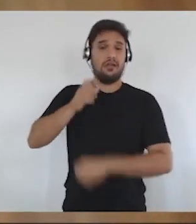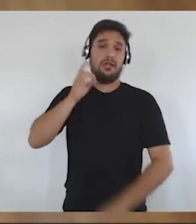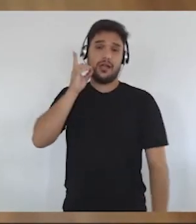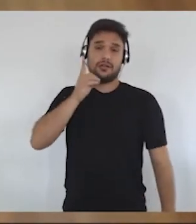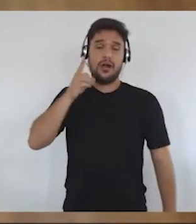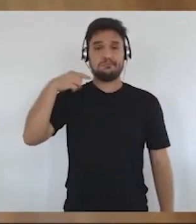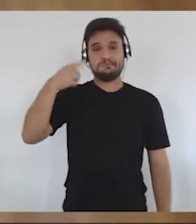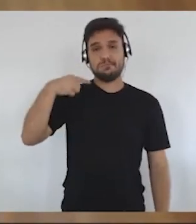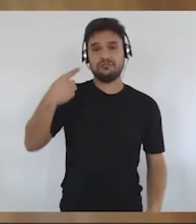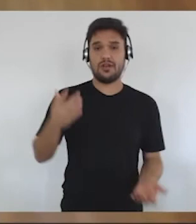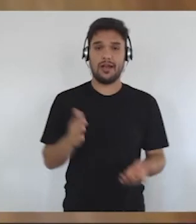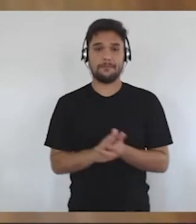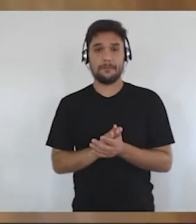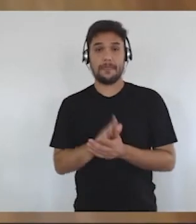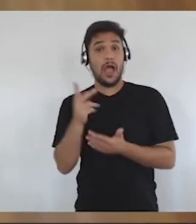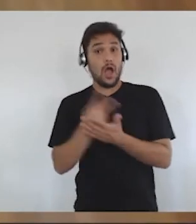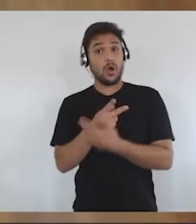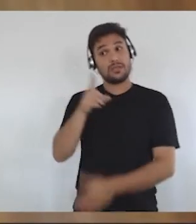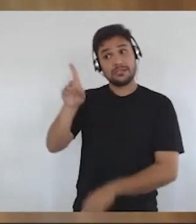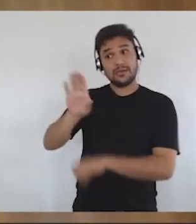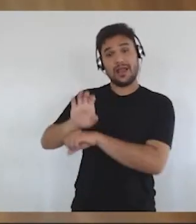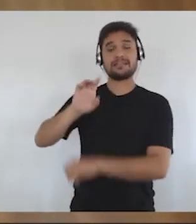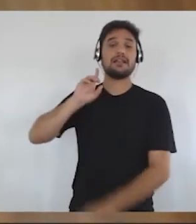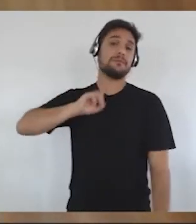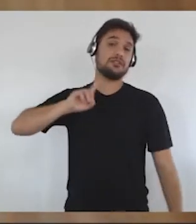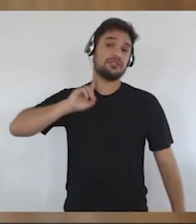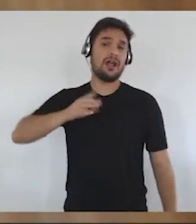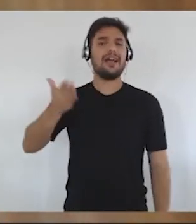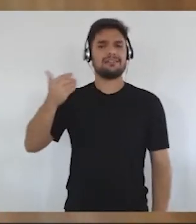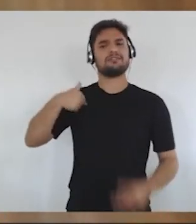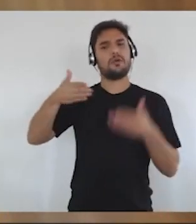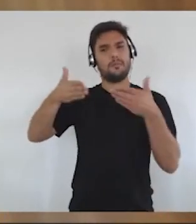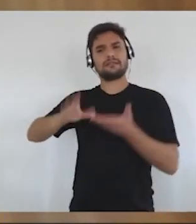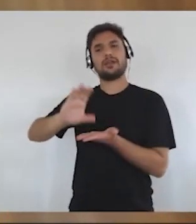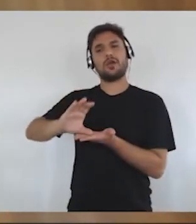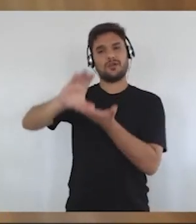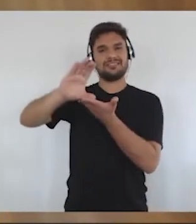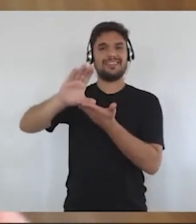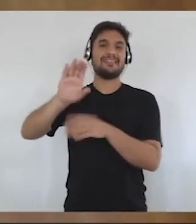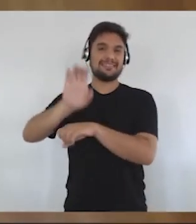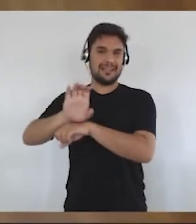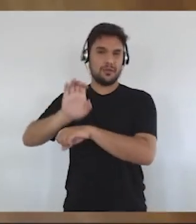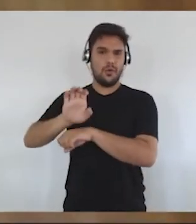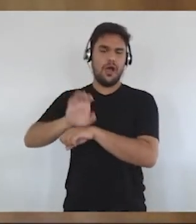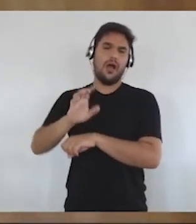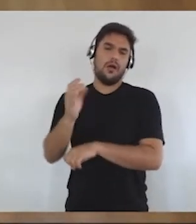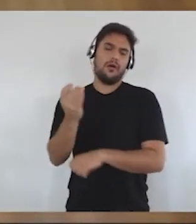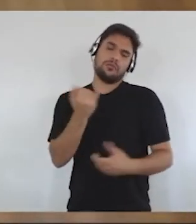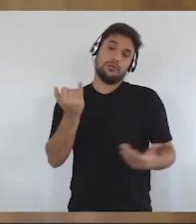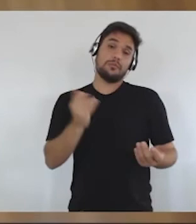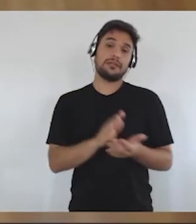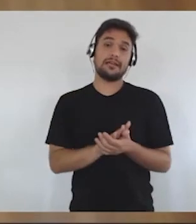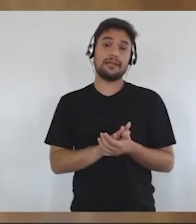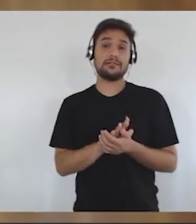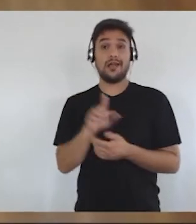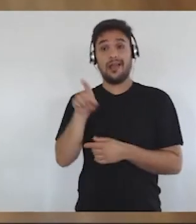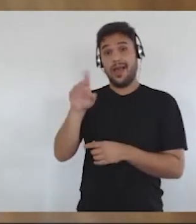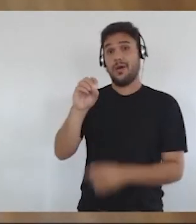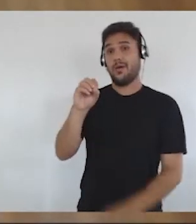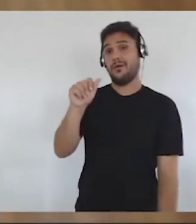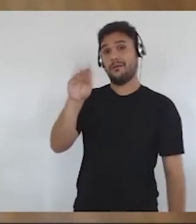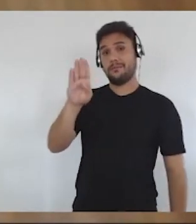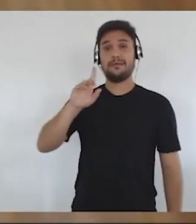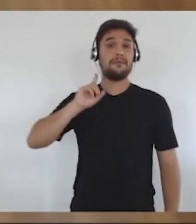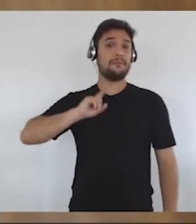coisa que aconteceu em Minas Gerais, e participei disso quando conselheiro estadual, que foi muito importante, aqui é só um parêntese, quando a OAB de Minas,